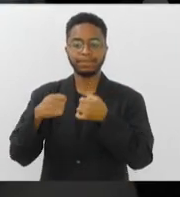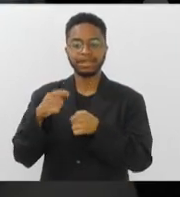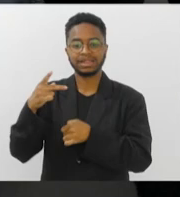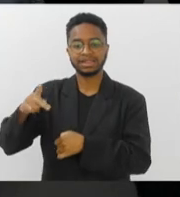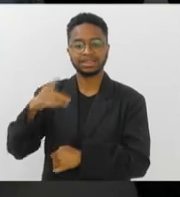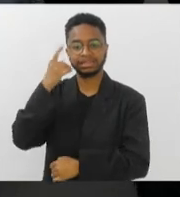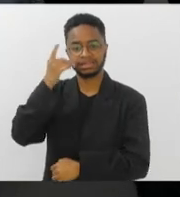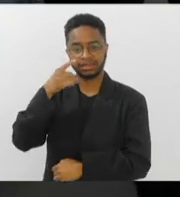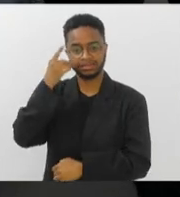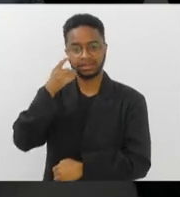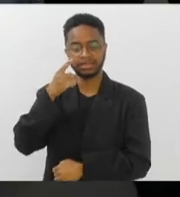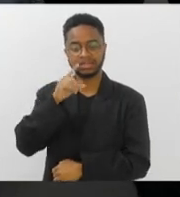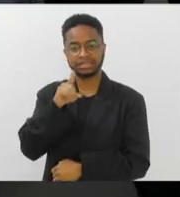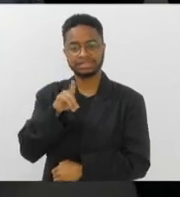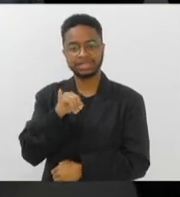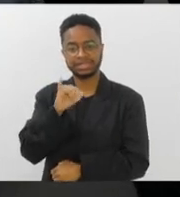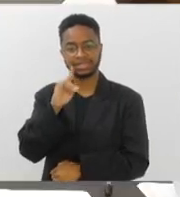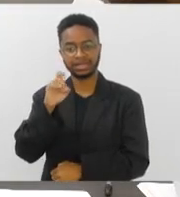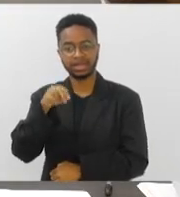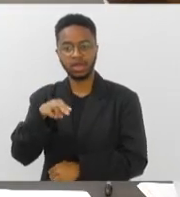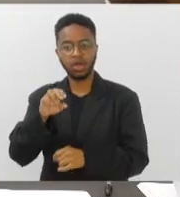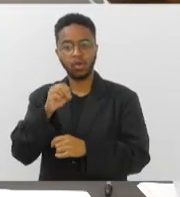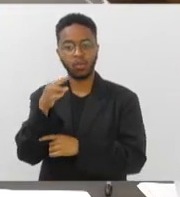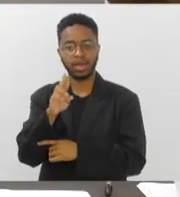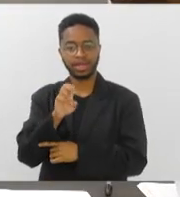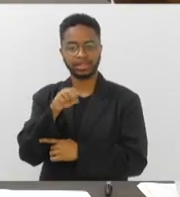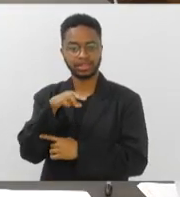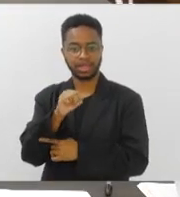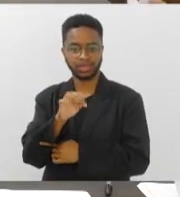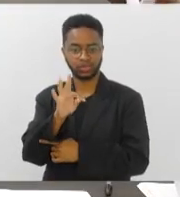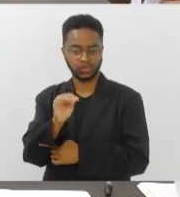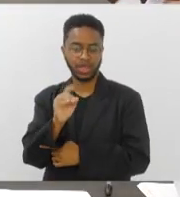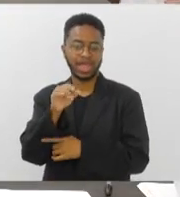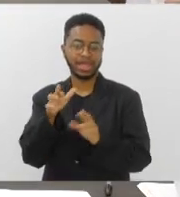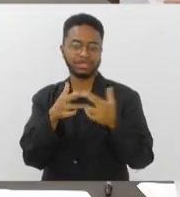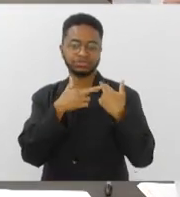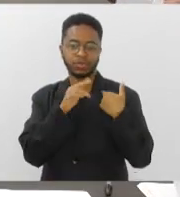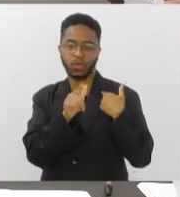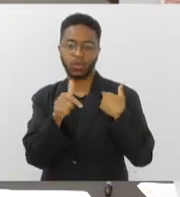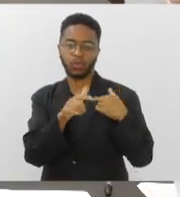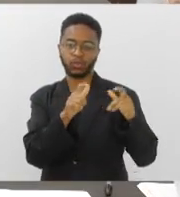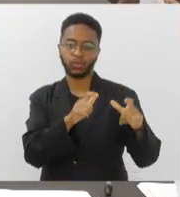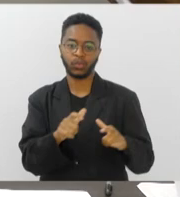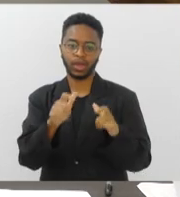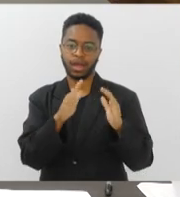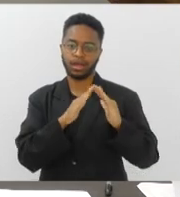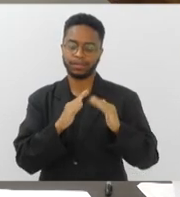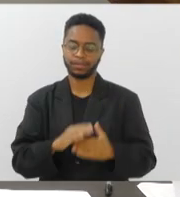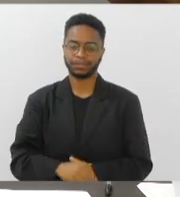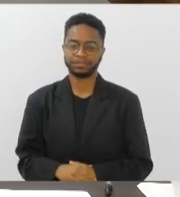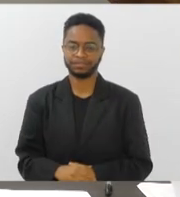ou do deputado Renato Machado. Competência territorial, né? É.